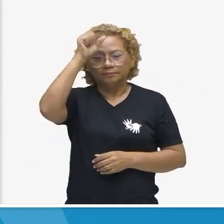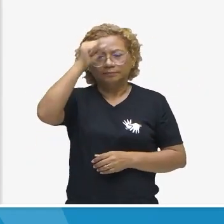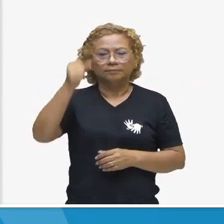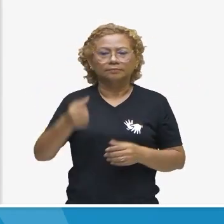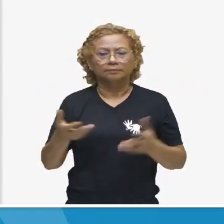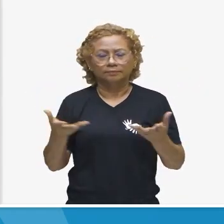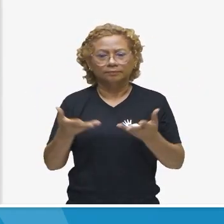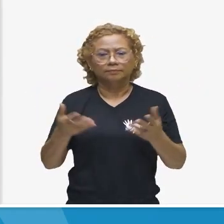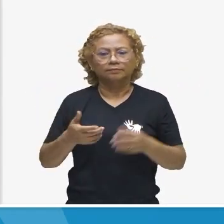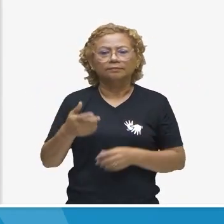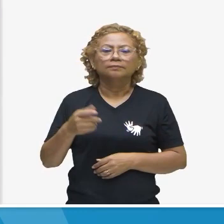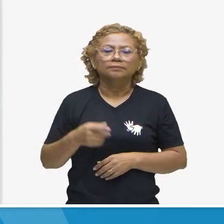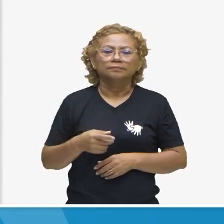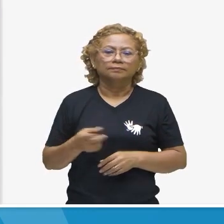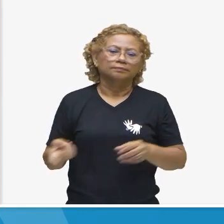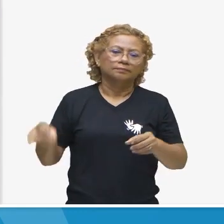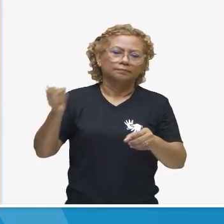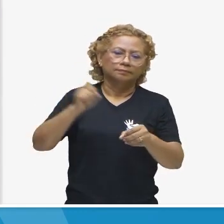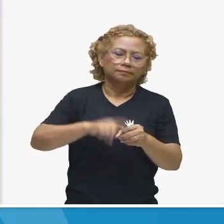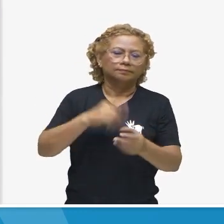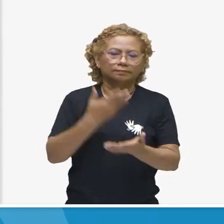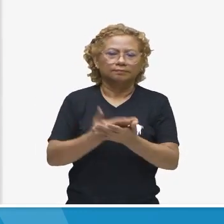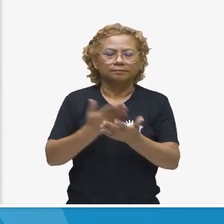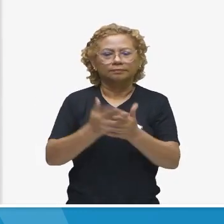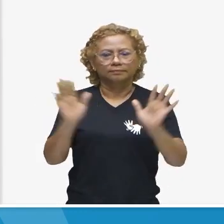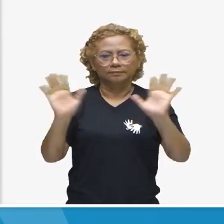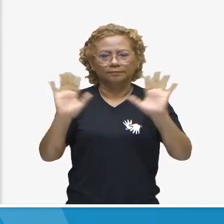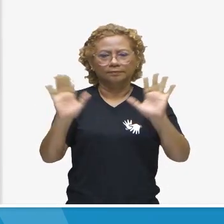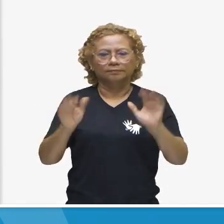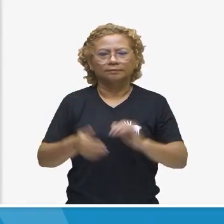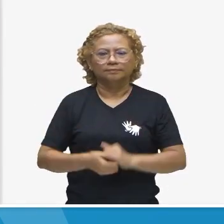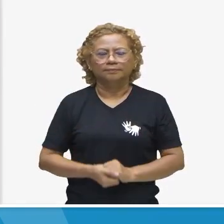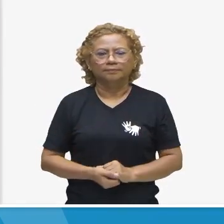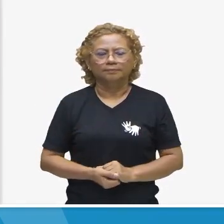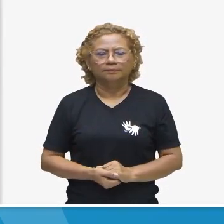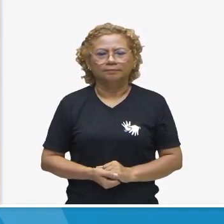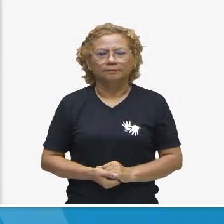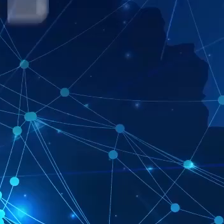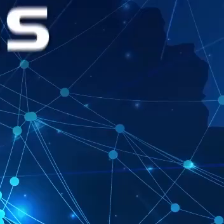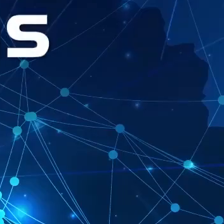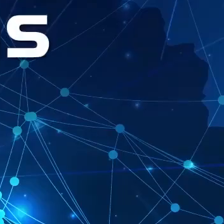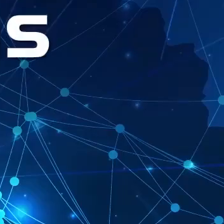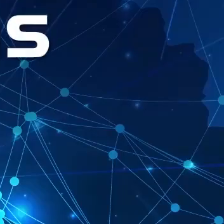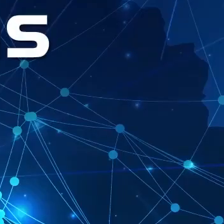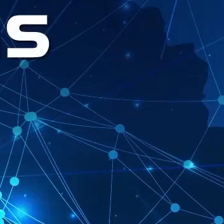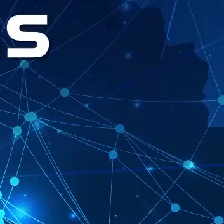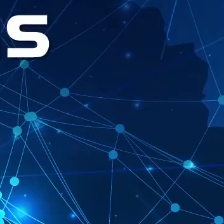vê numa próxima oportunidade. Até lá!